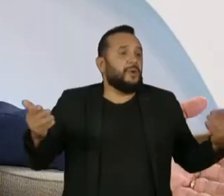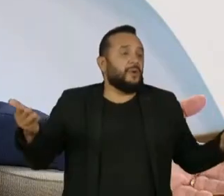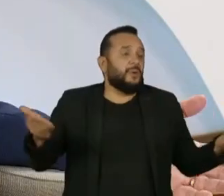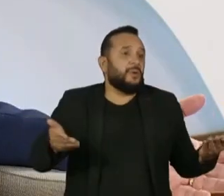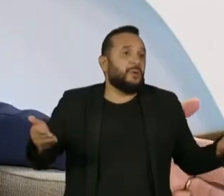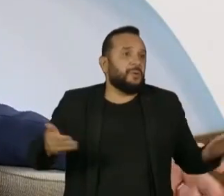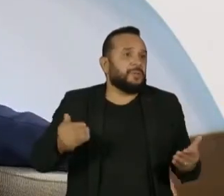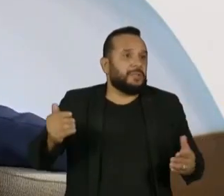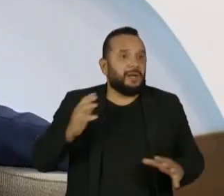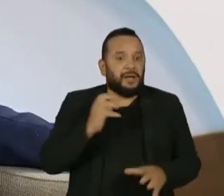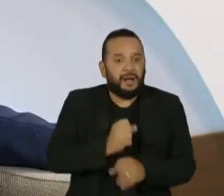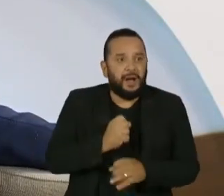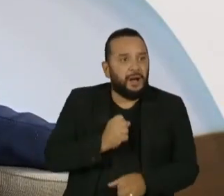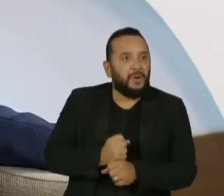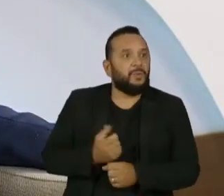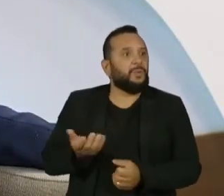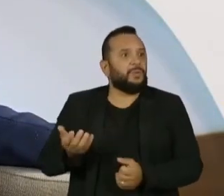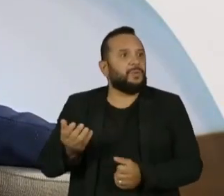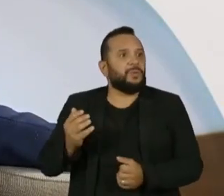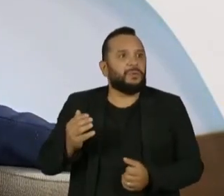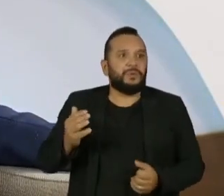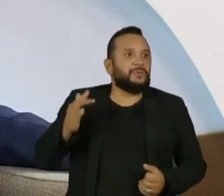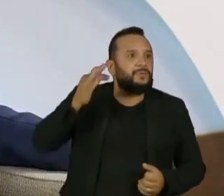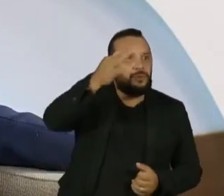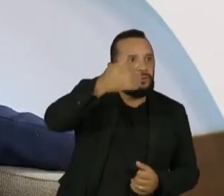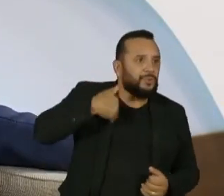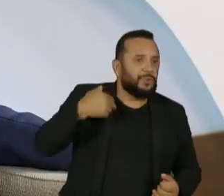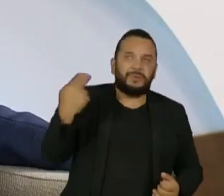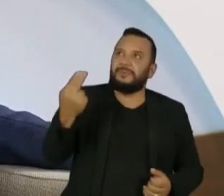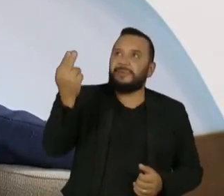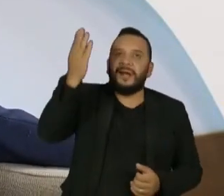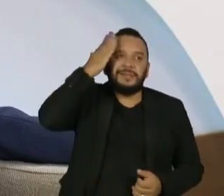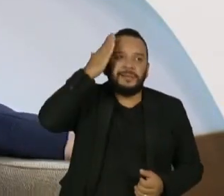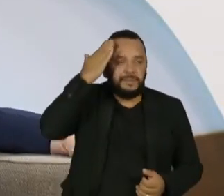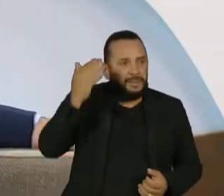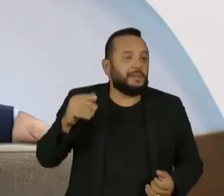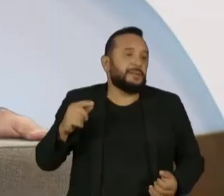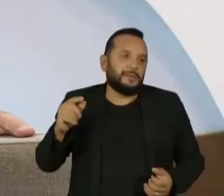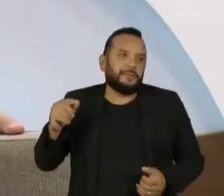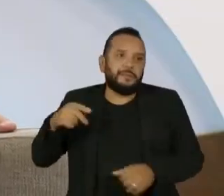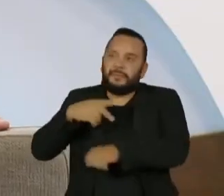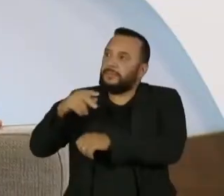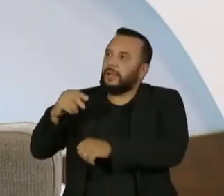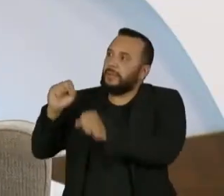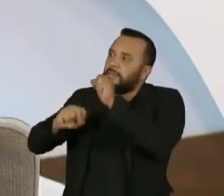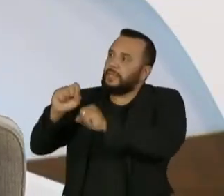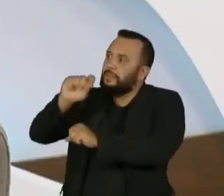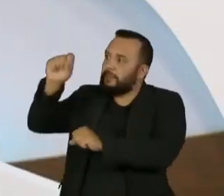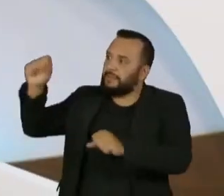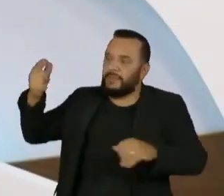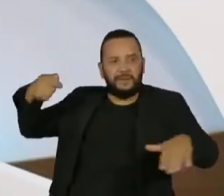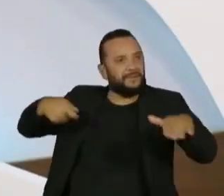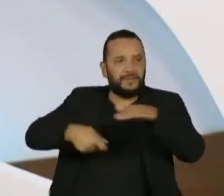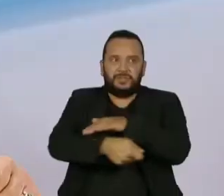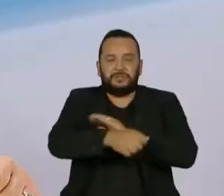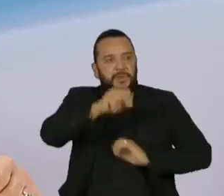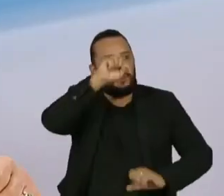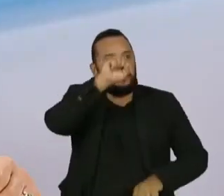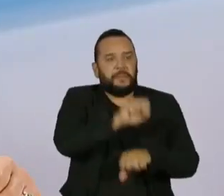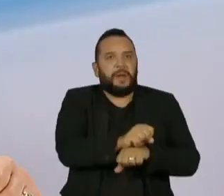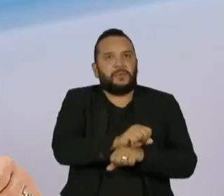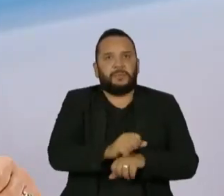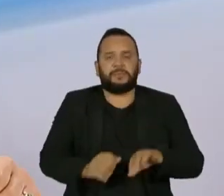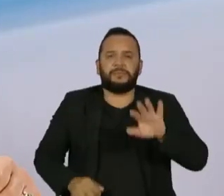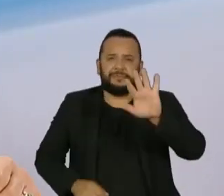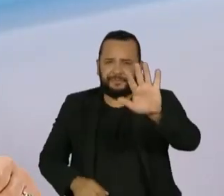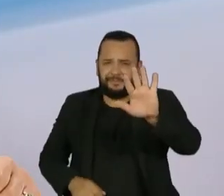que é que vai acontecer no futuro. Eu estou falando de mais de 200 bilhões de reais que deixaram de ser investidos no Brasil em 2023. Senador, só para não